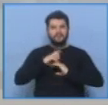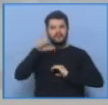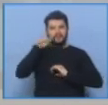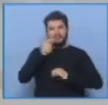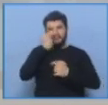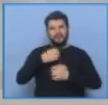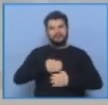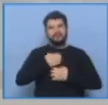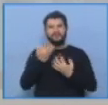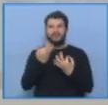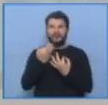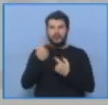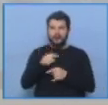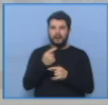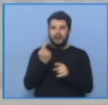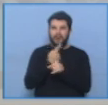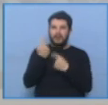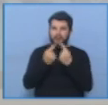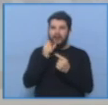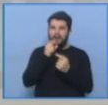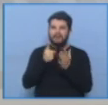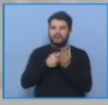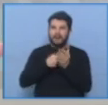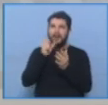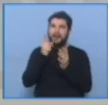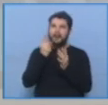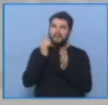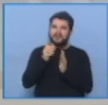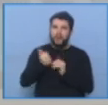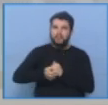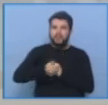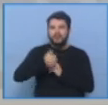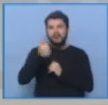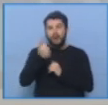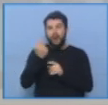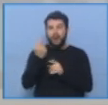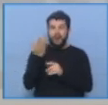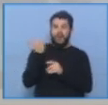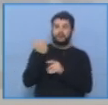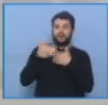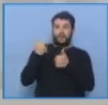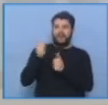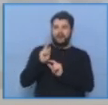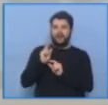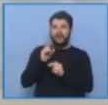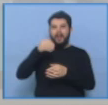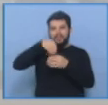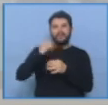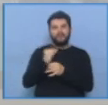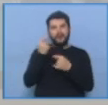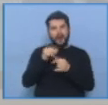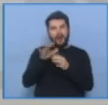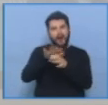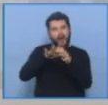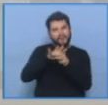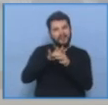pessoas se sentissem que haveria alguma coisa que precisava de ser melhorada ou eventualmente alguma coisa que não tinha corrido tão bem, perceber que dentro da própria instituição havia